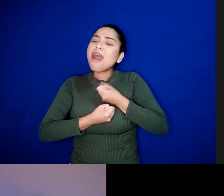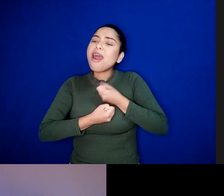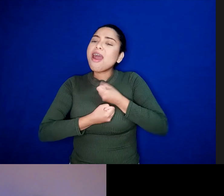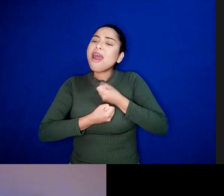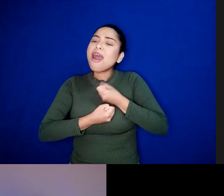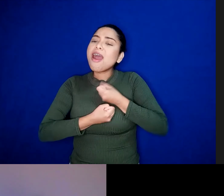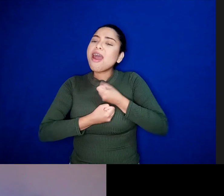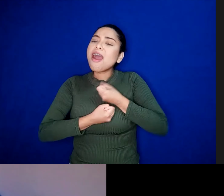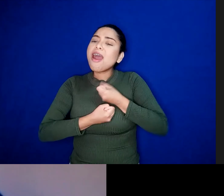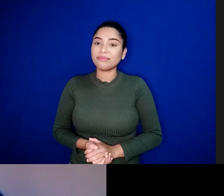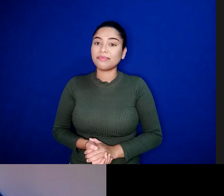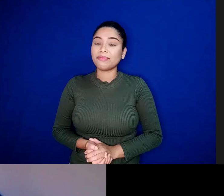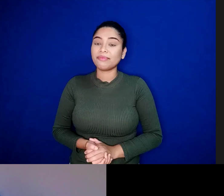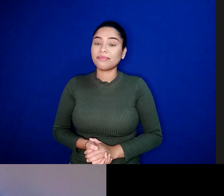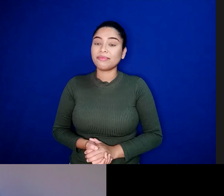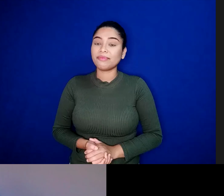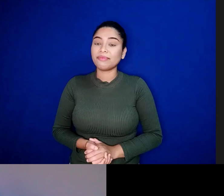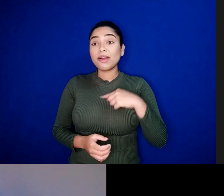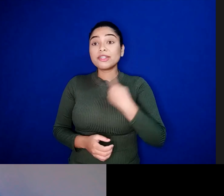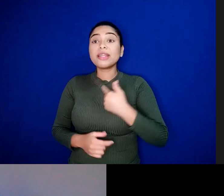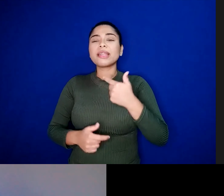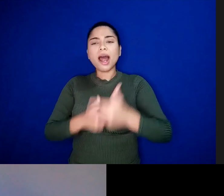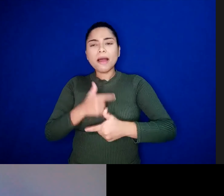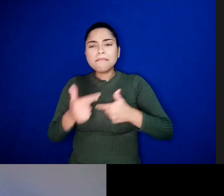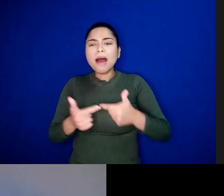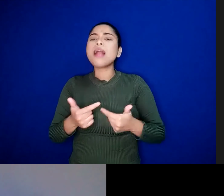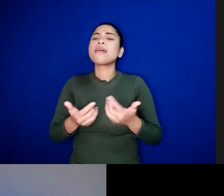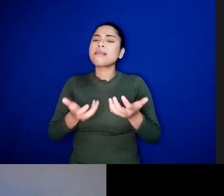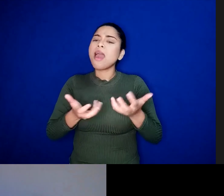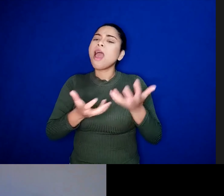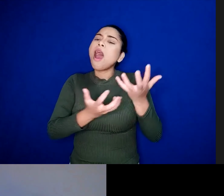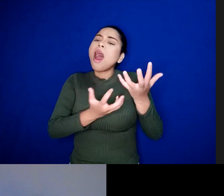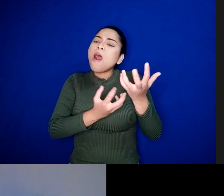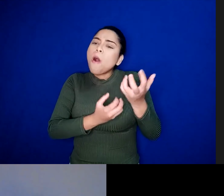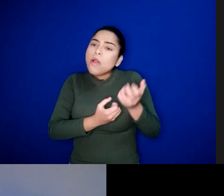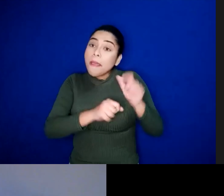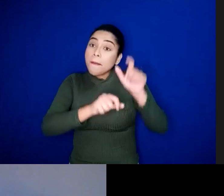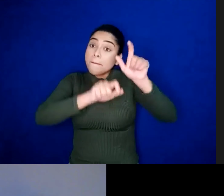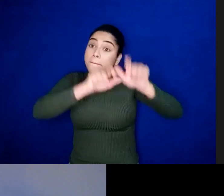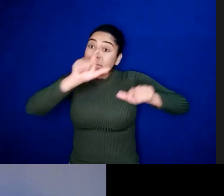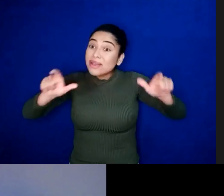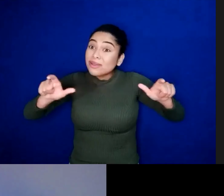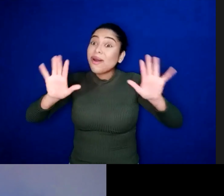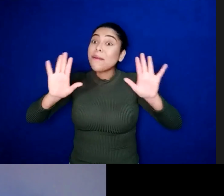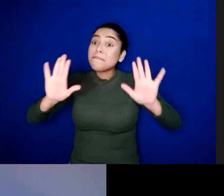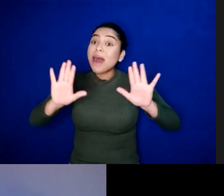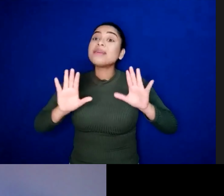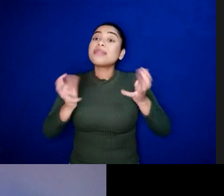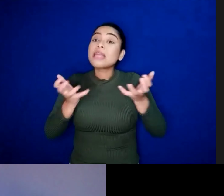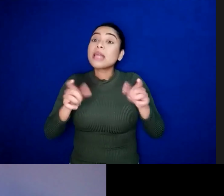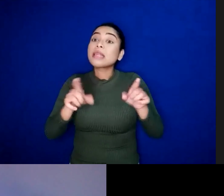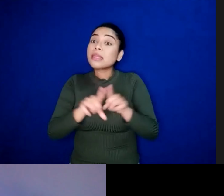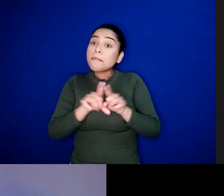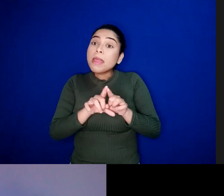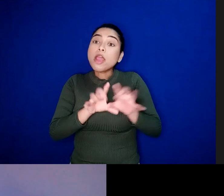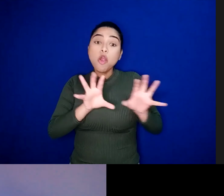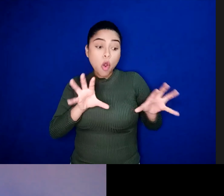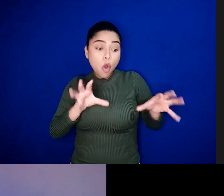trabalhando então para acolher né as pessoas mas a cor dele no sentido de equipes também colaborativo